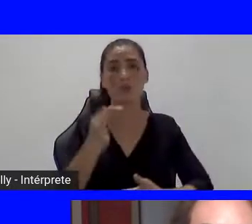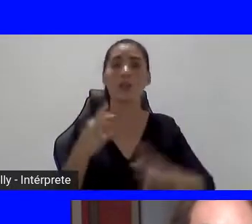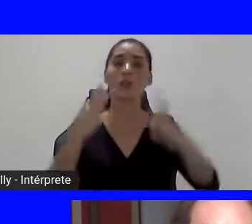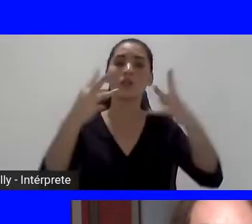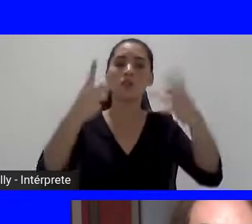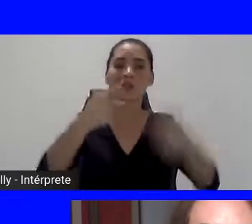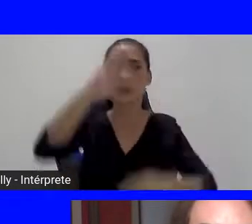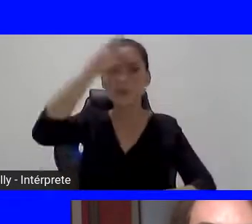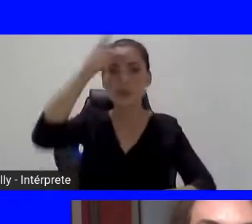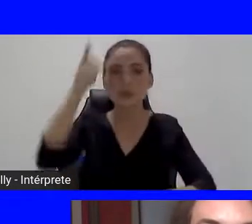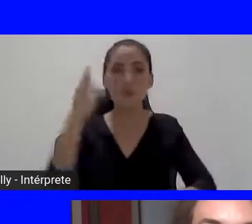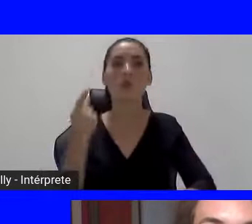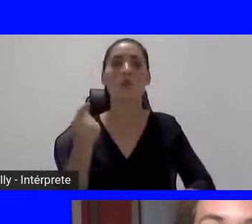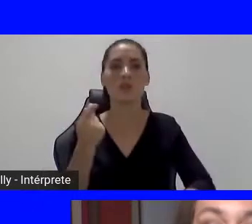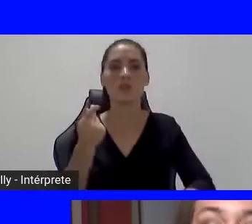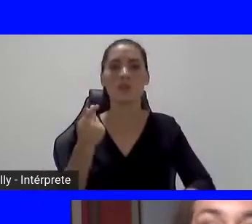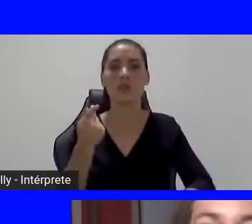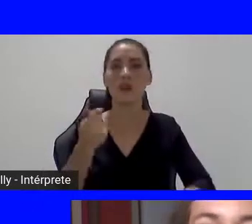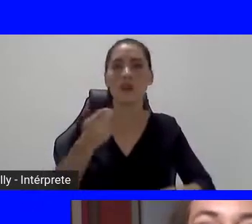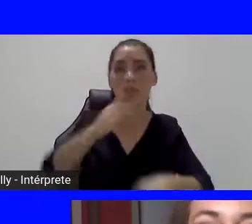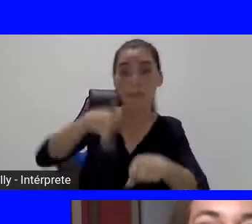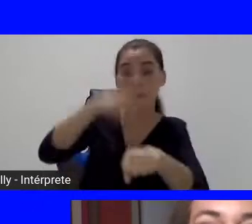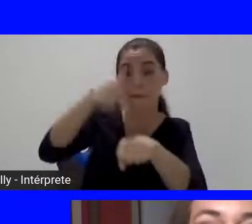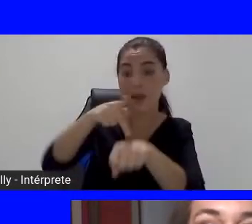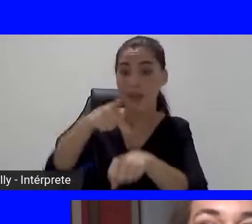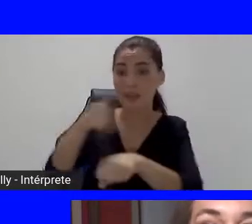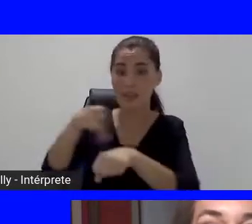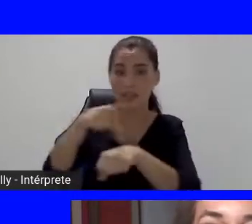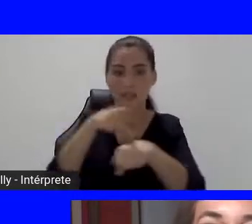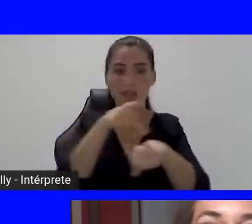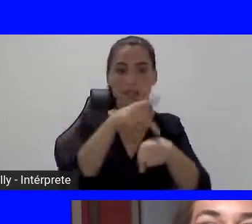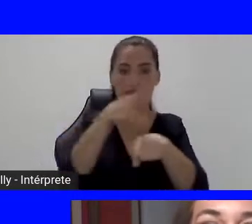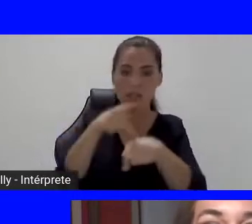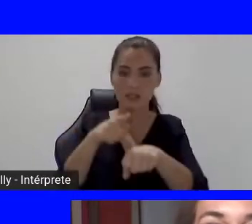estar intermediando uma solução o mais rápido possível para esse conflito.